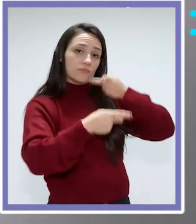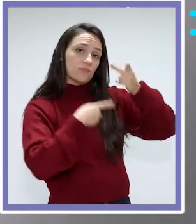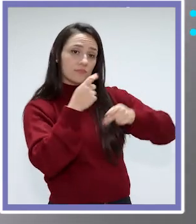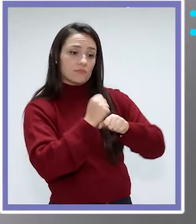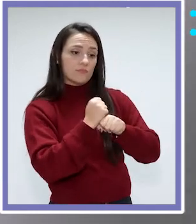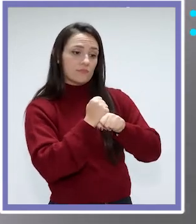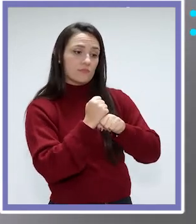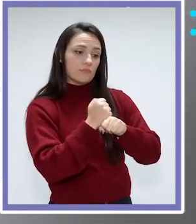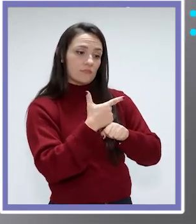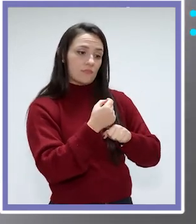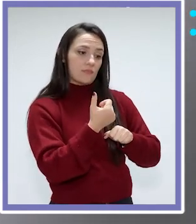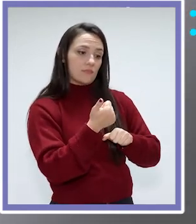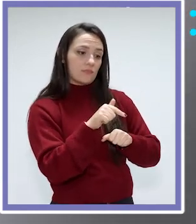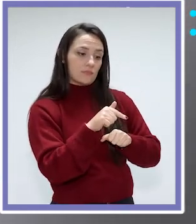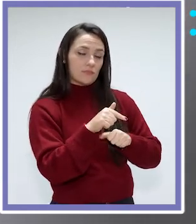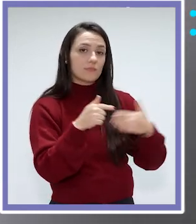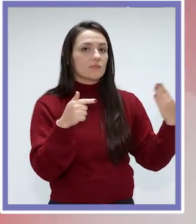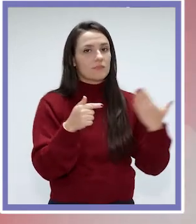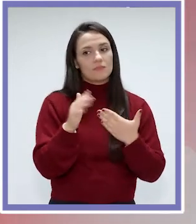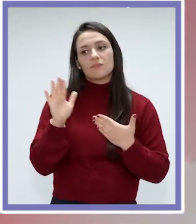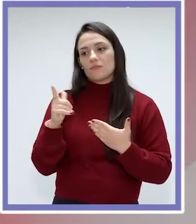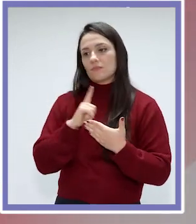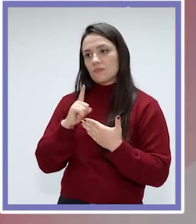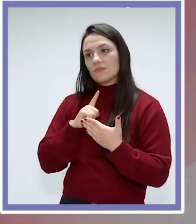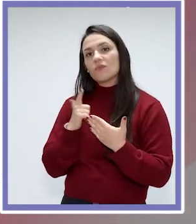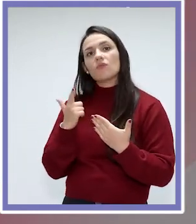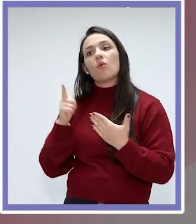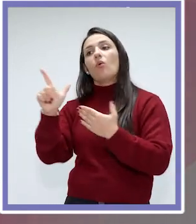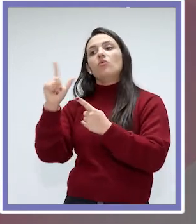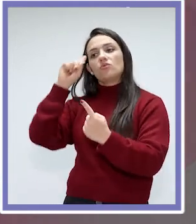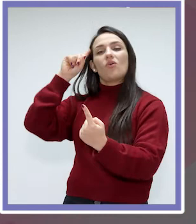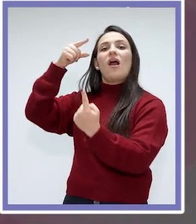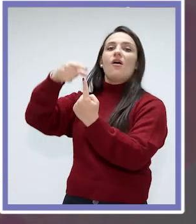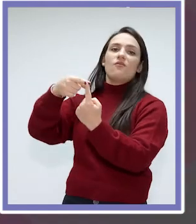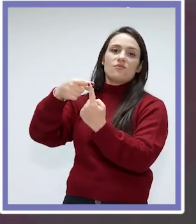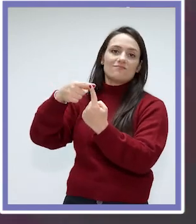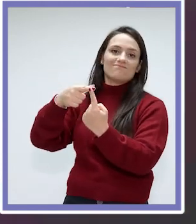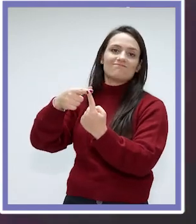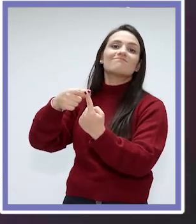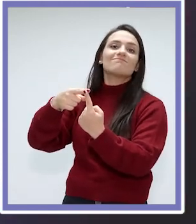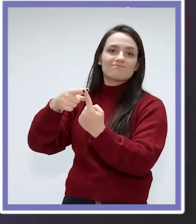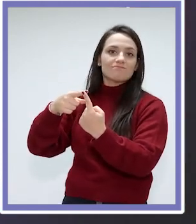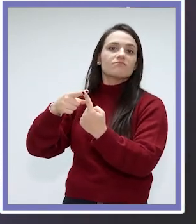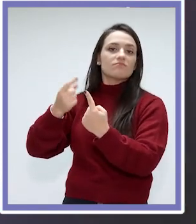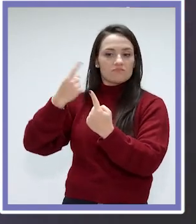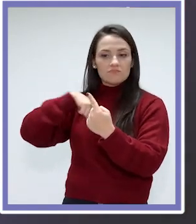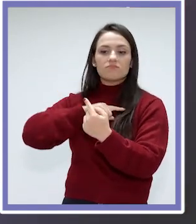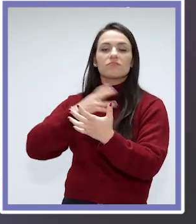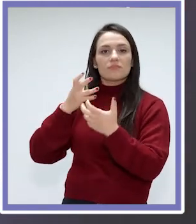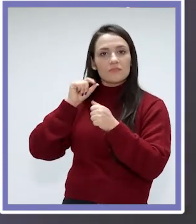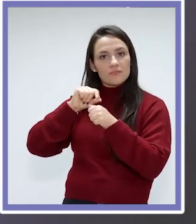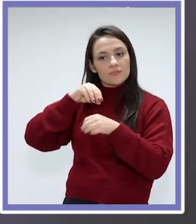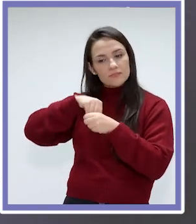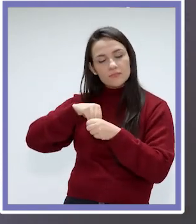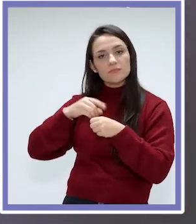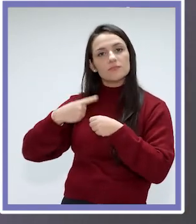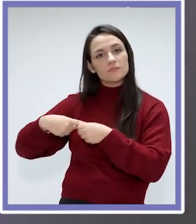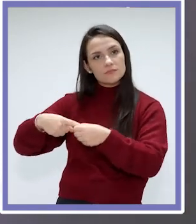né? Agora, tempos depois, outras coisas vão surgindo, outras demandas vão surgindo do